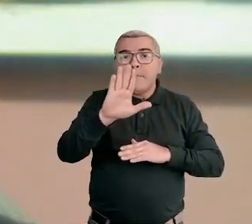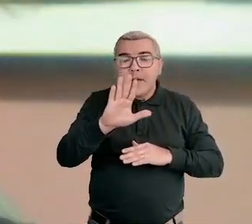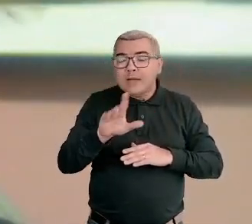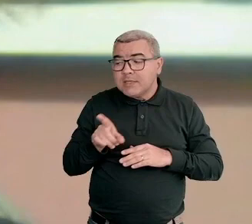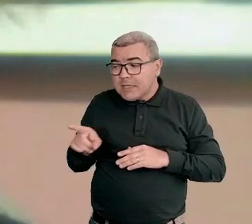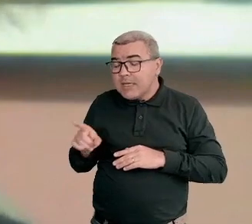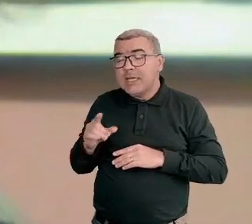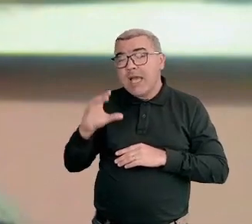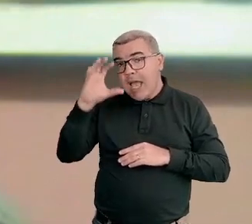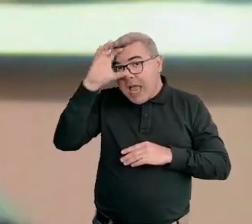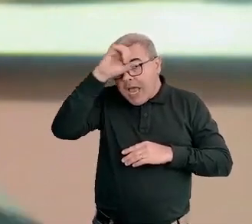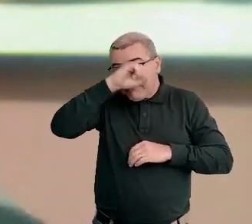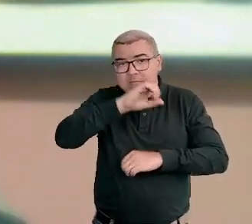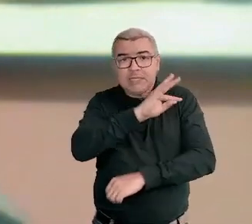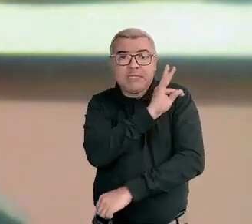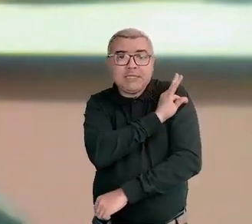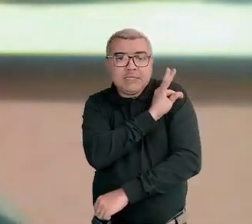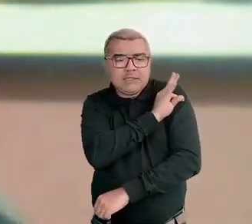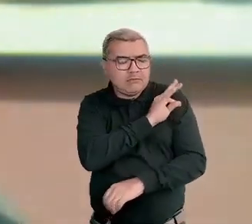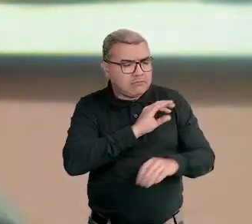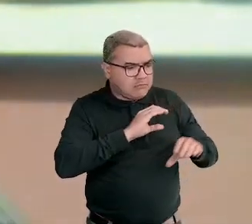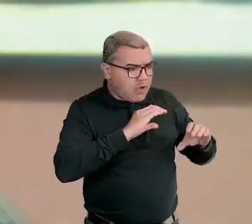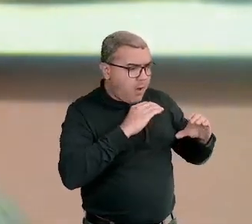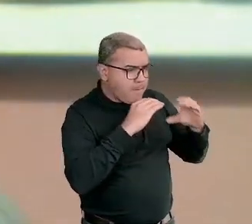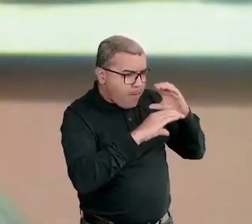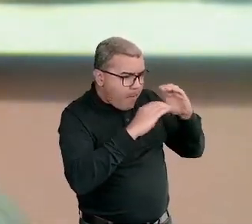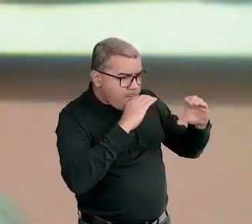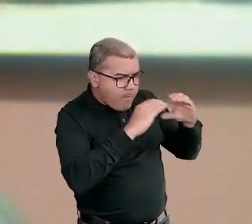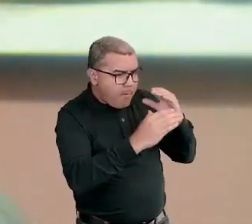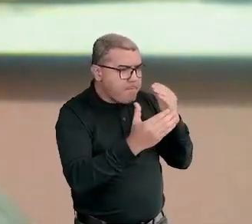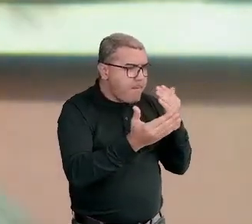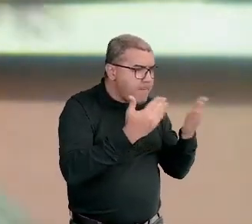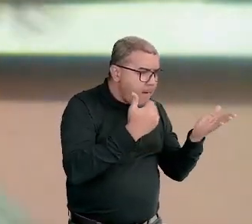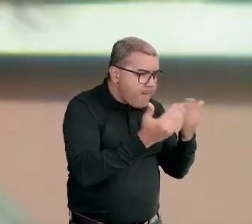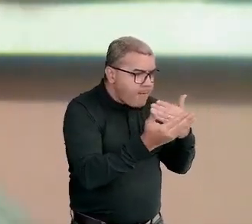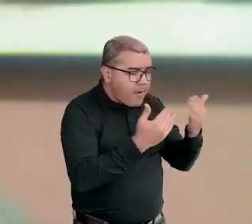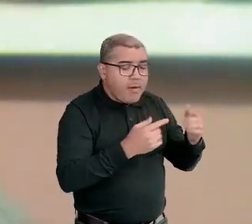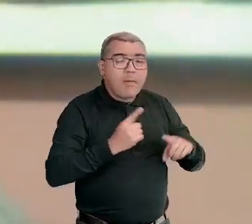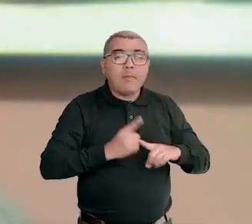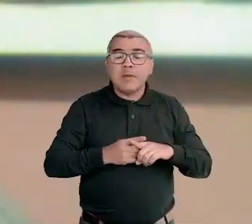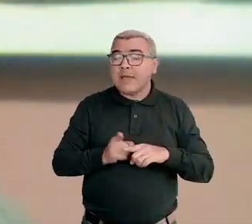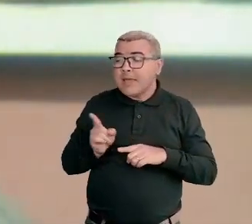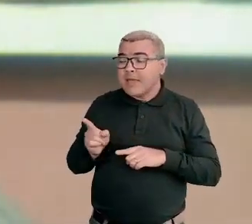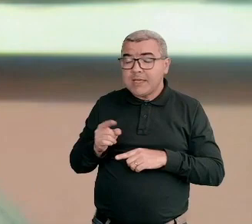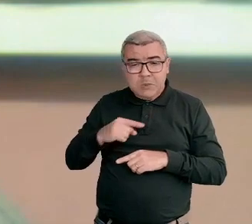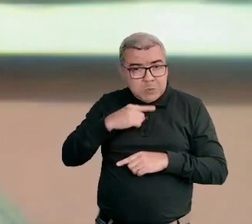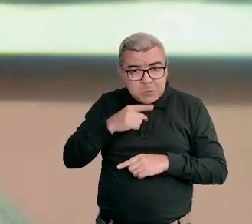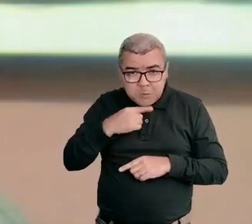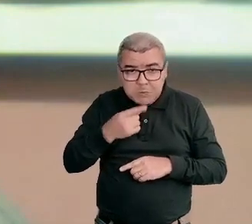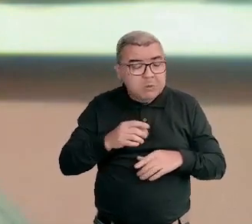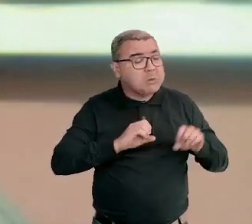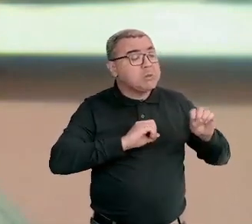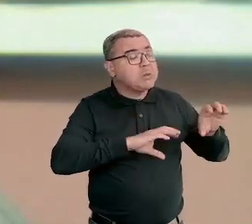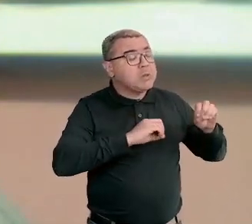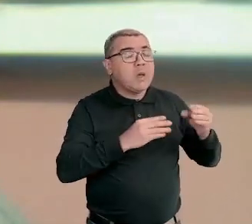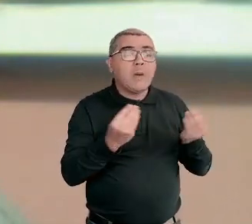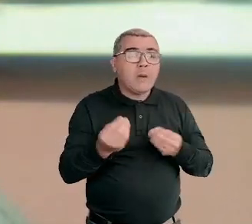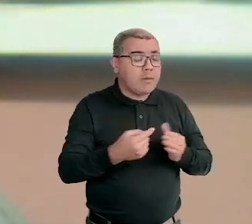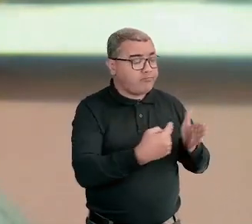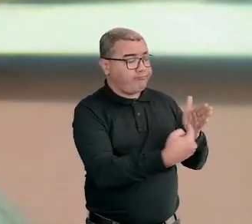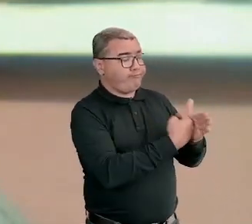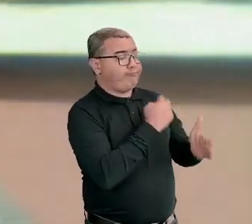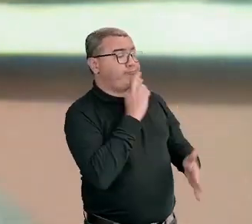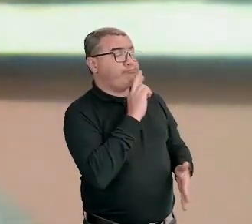ter técnica de comunicação, senão ele não consegue dar uma boa aula, ele não consegue responder